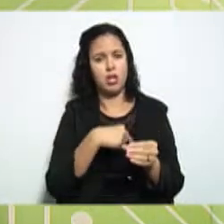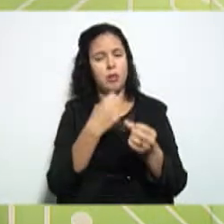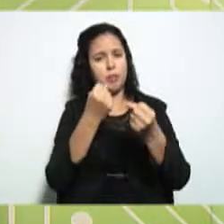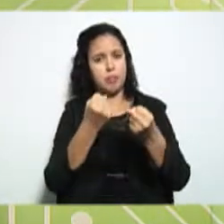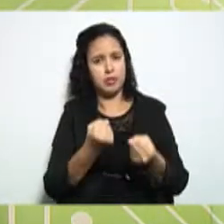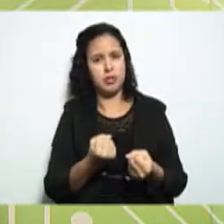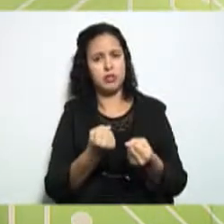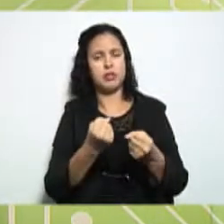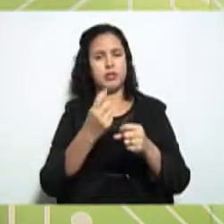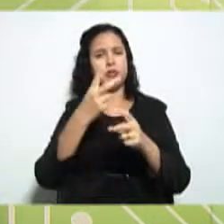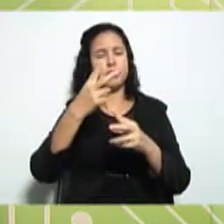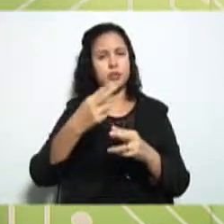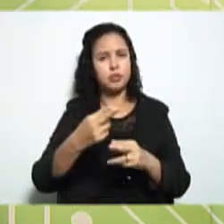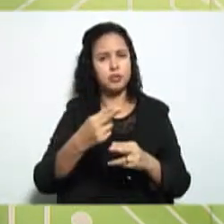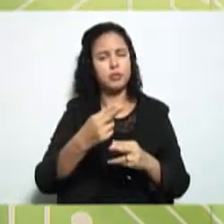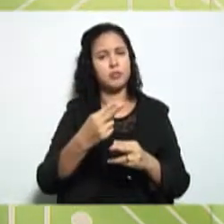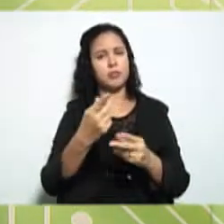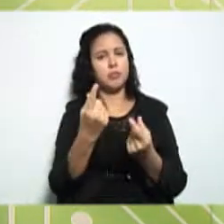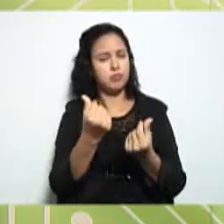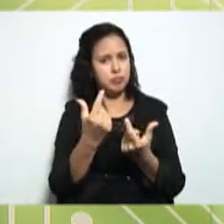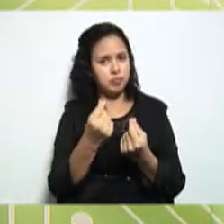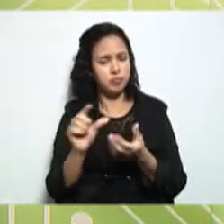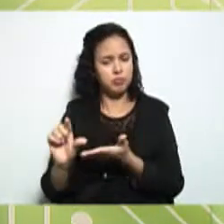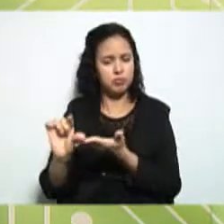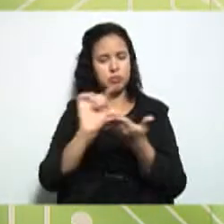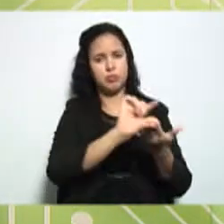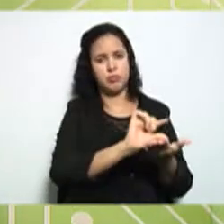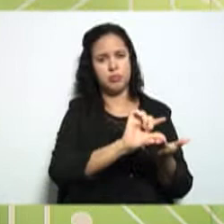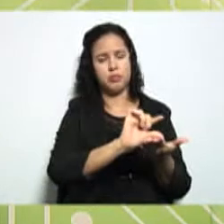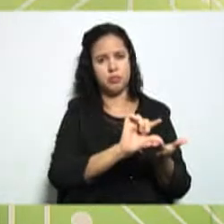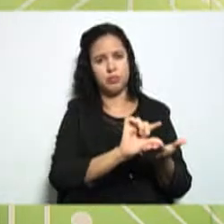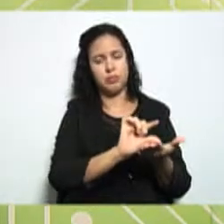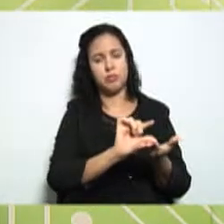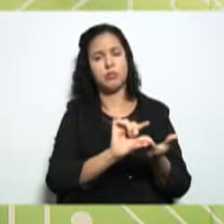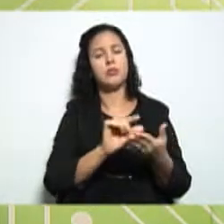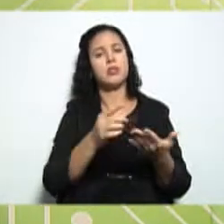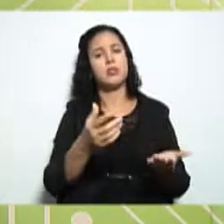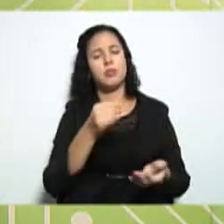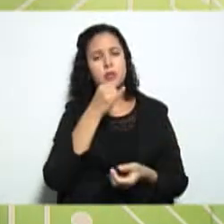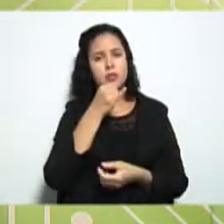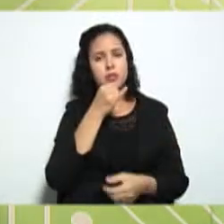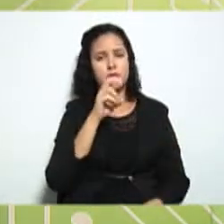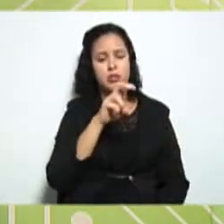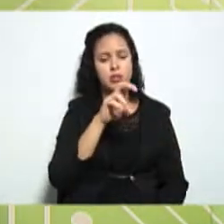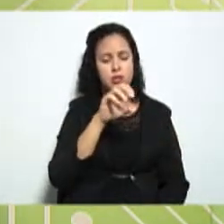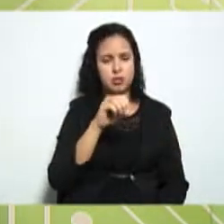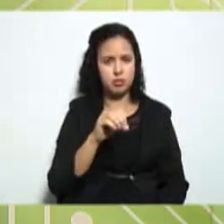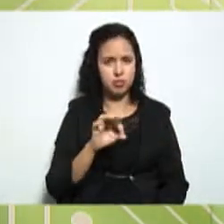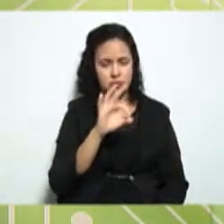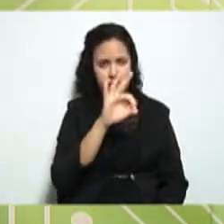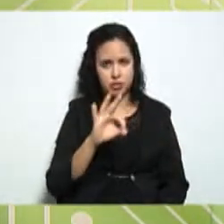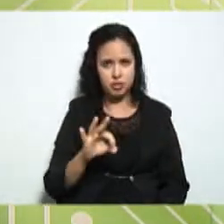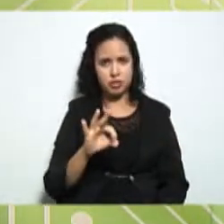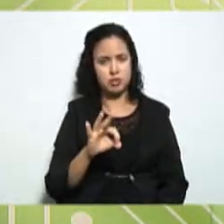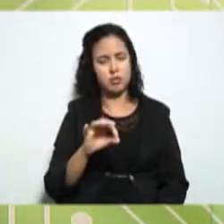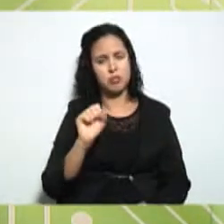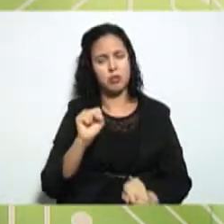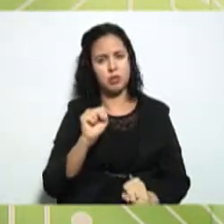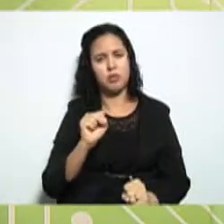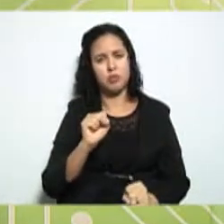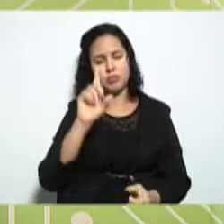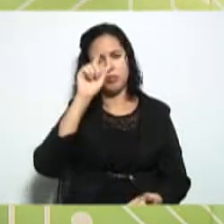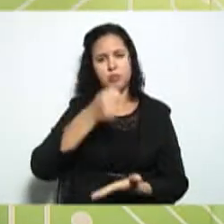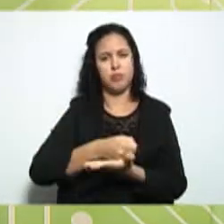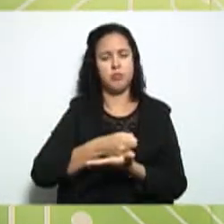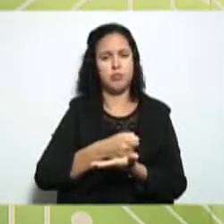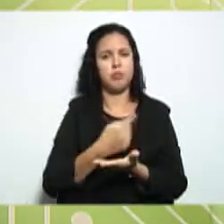peso do capital que aquela pessoa detém na empresa. Uhum. Né? Então, se eu tenho 50% da empresa, eu posso tomar a decisão praticamente sozinha.